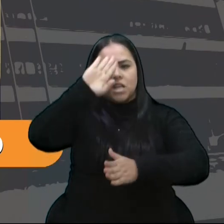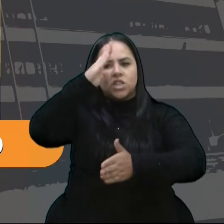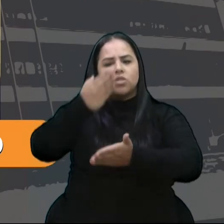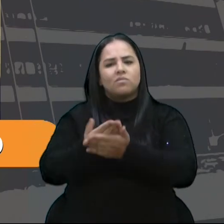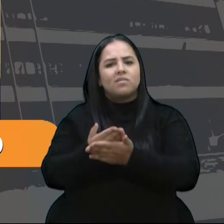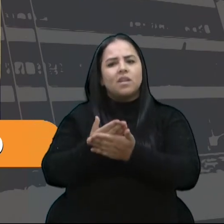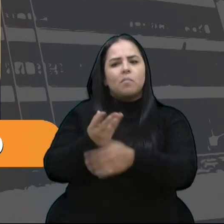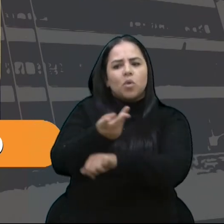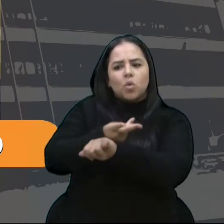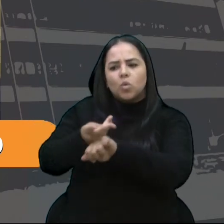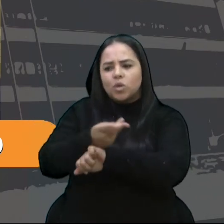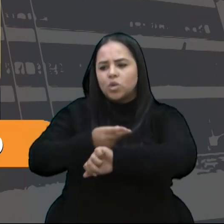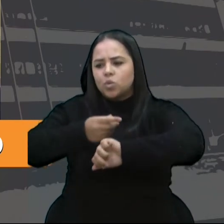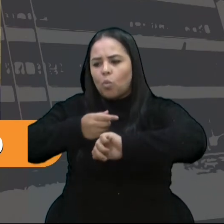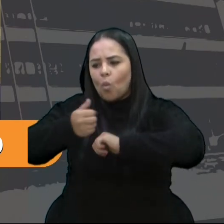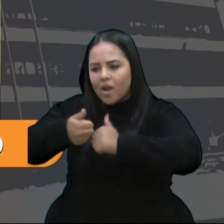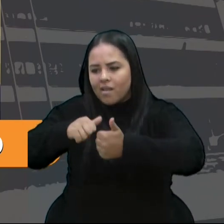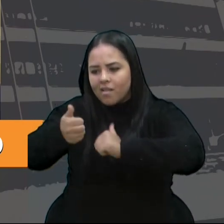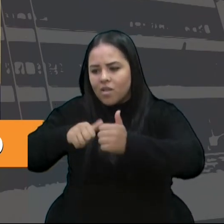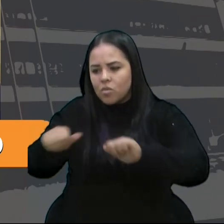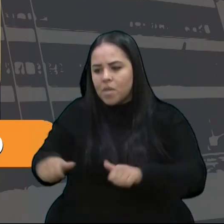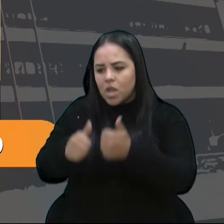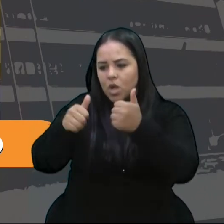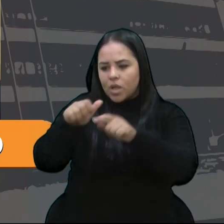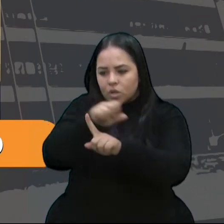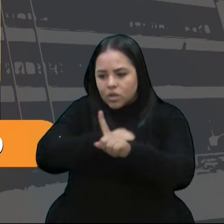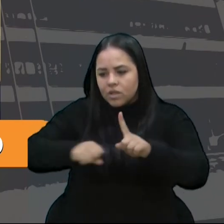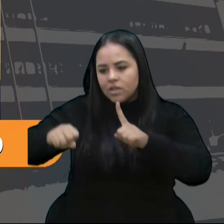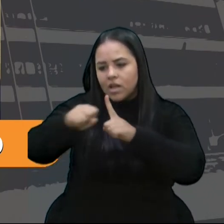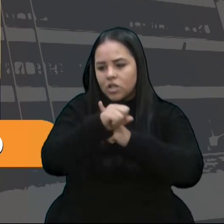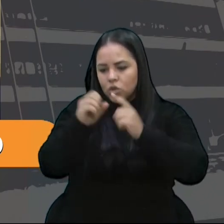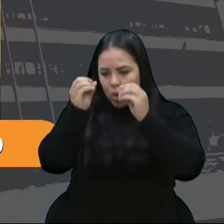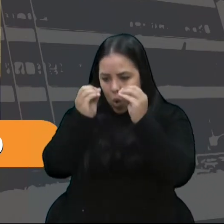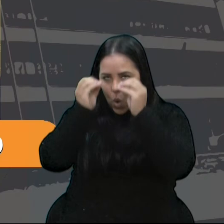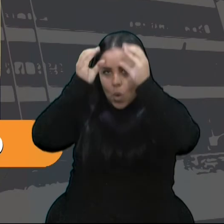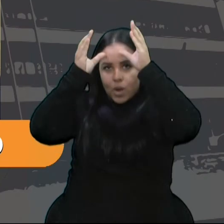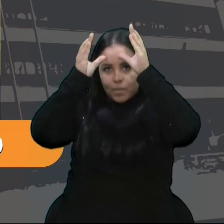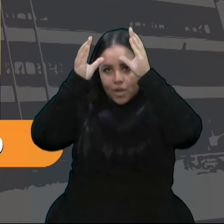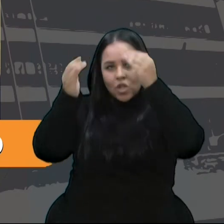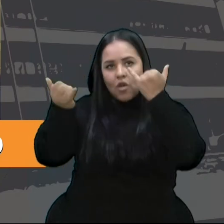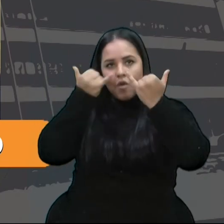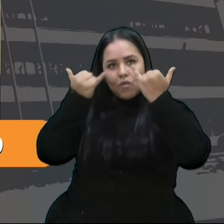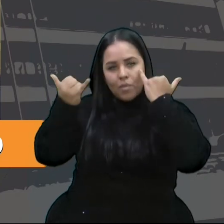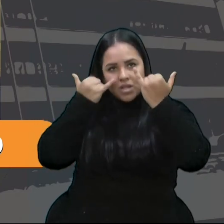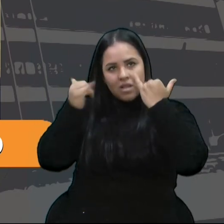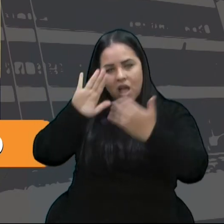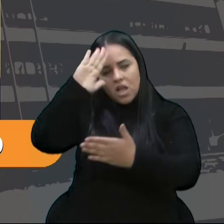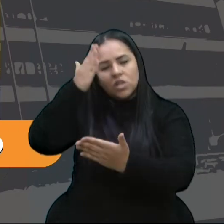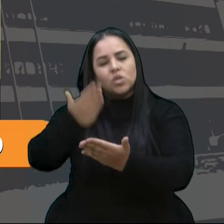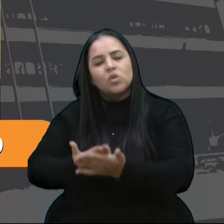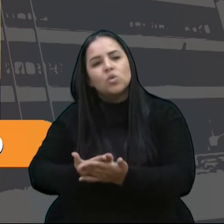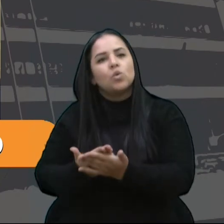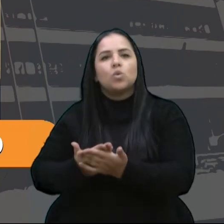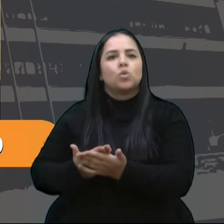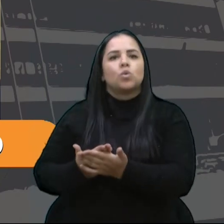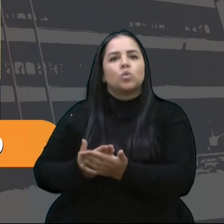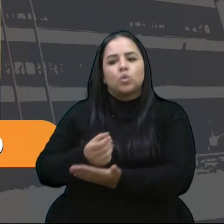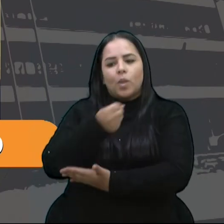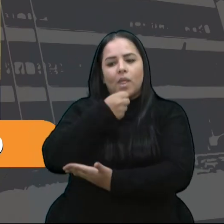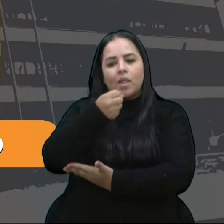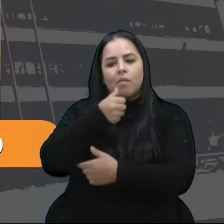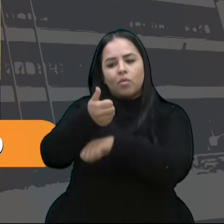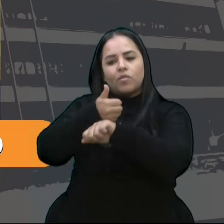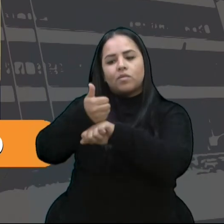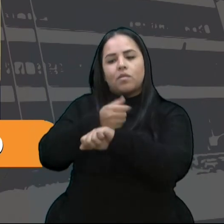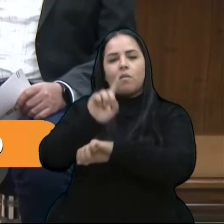qualificação da sociedade também, em relação ao conhecimento, em relação à informação, o jornalismo profissional tem um papel